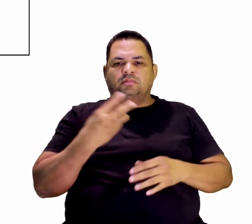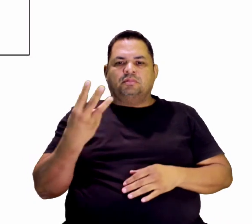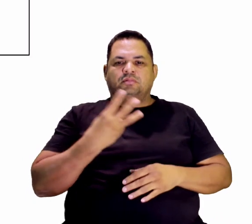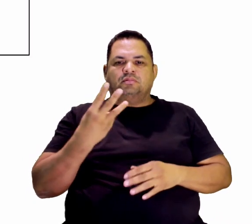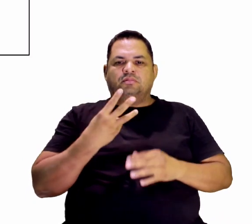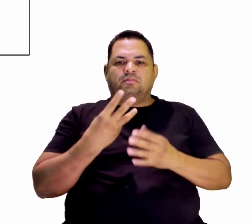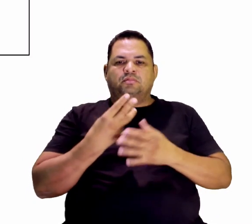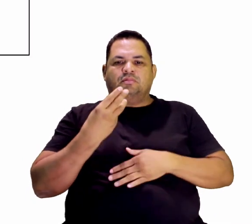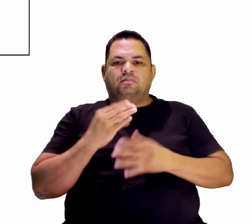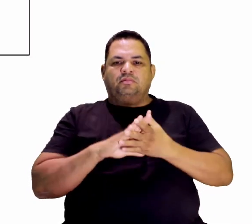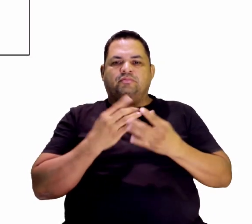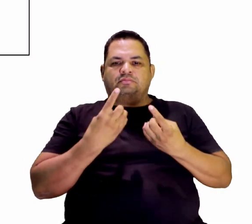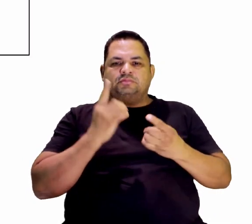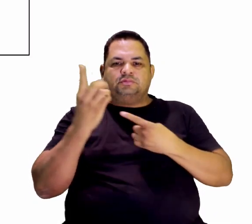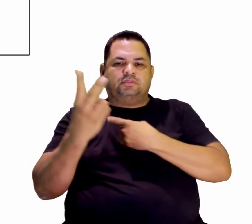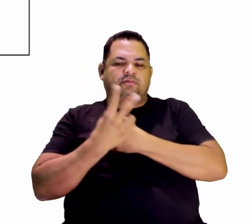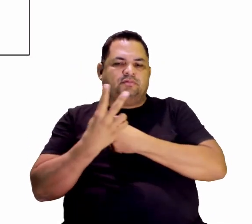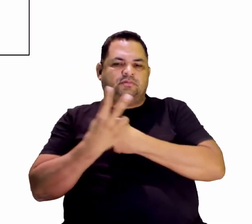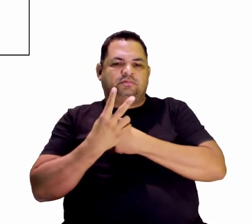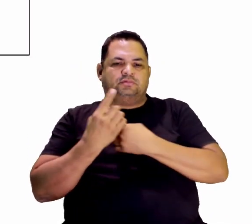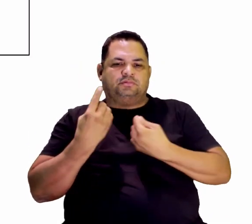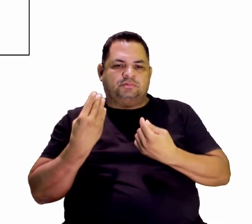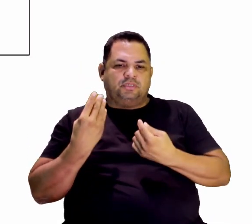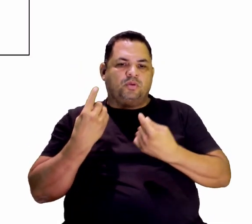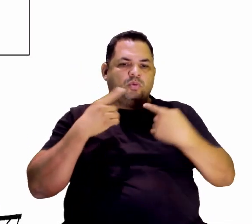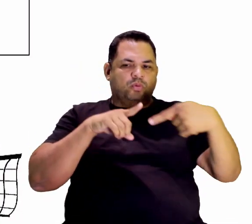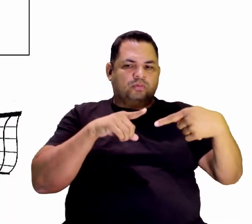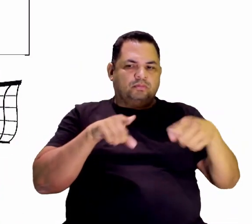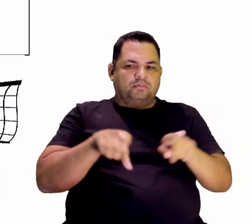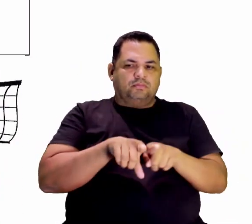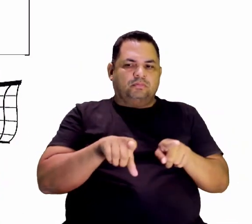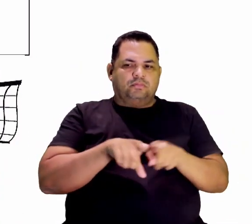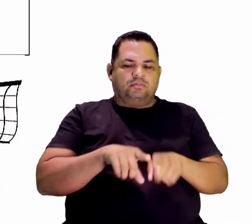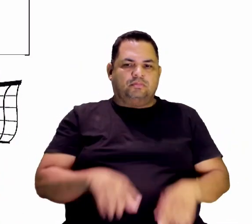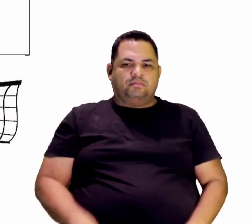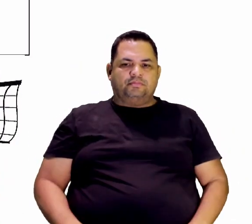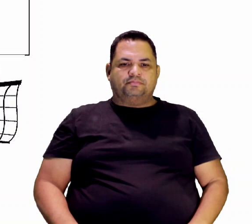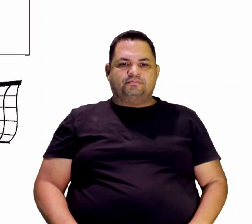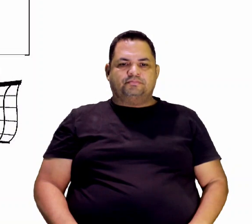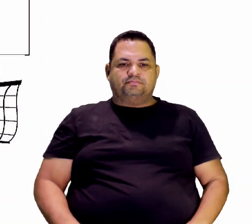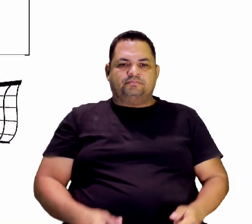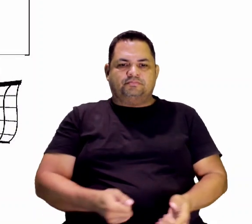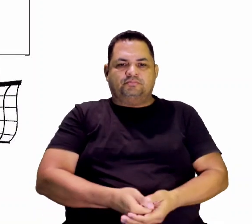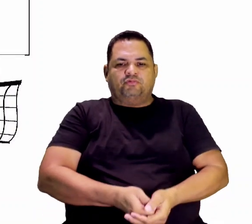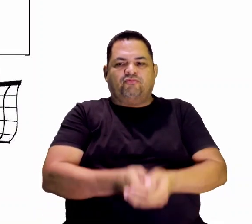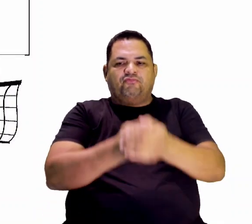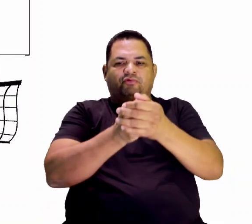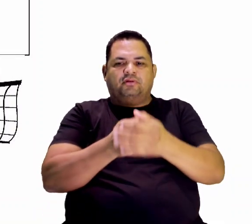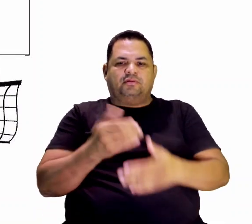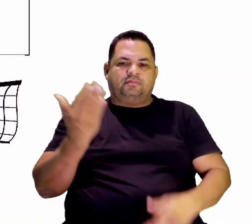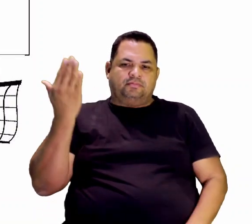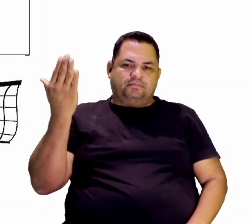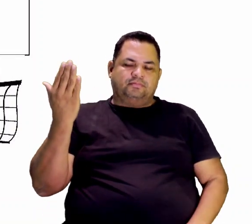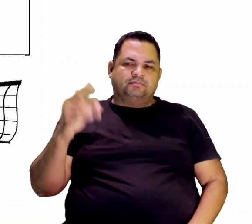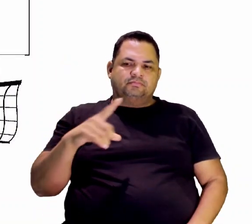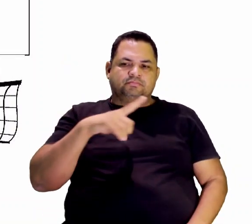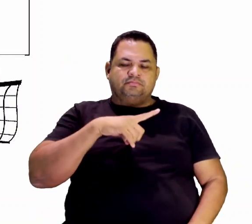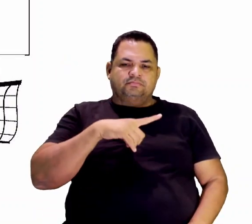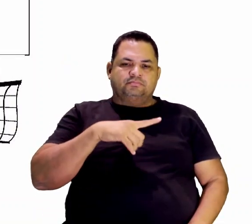né? Essa devolução aí dessa bola, certo? O que mais, Profires? Nós falamos